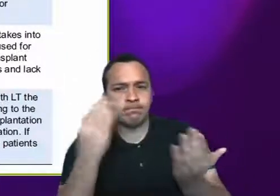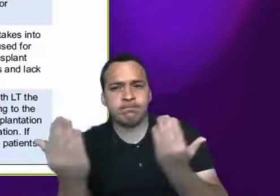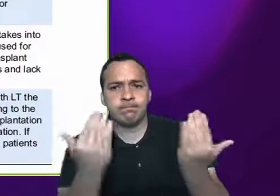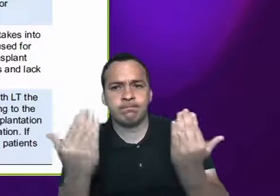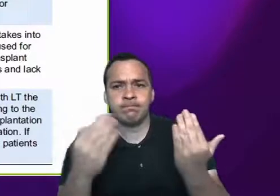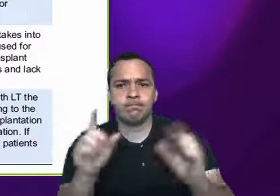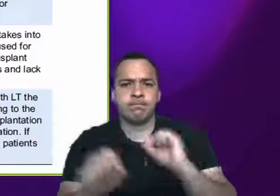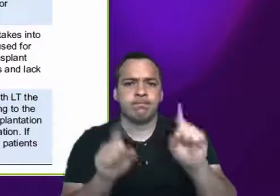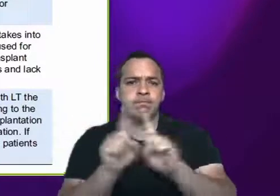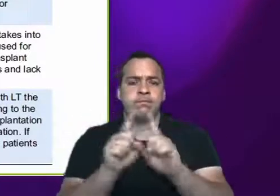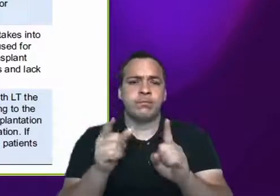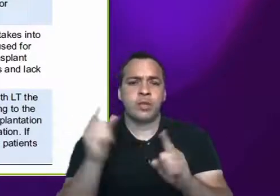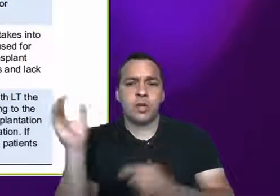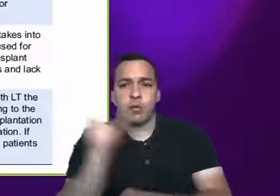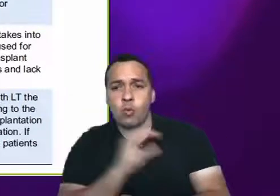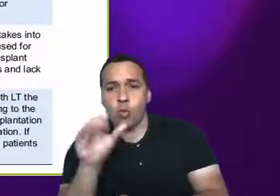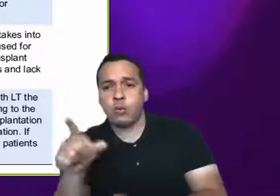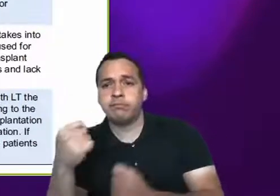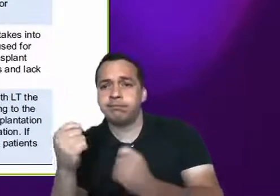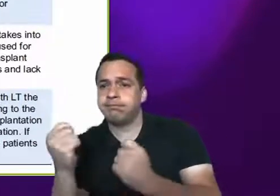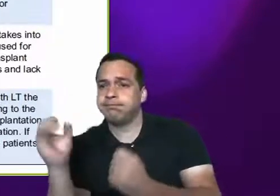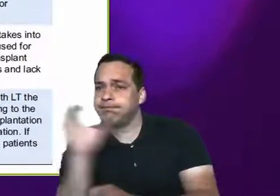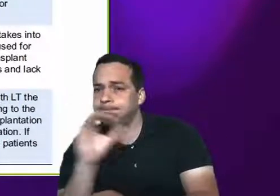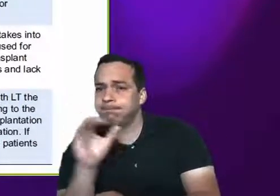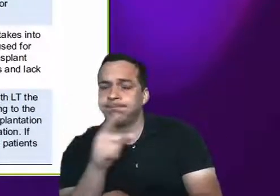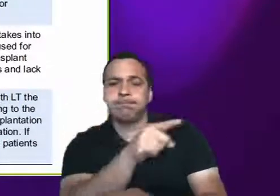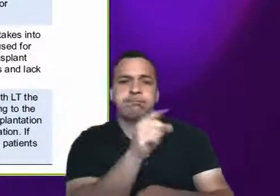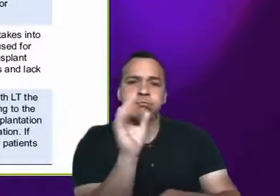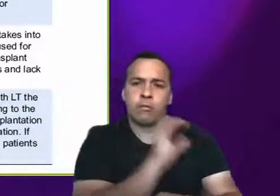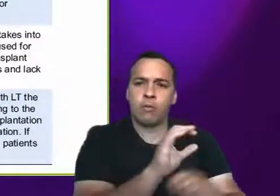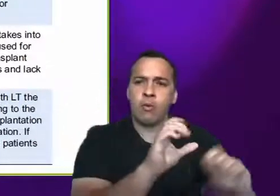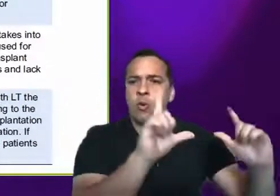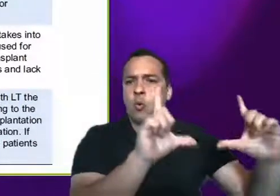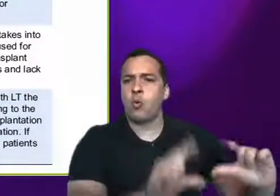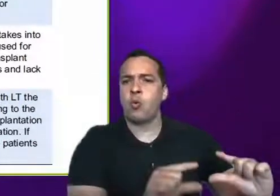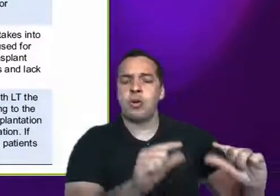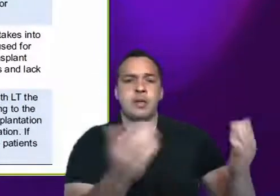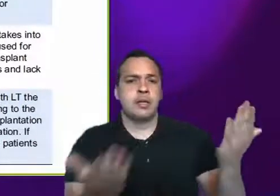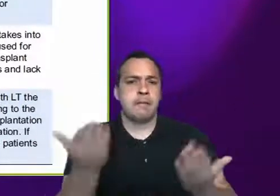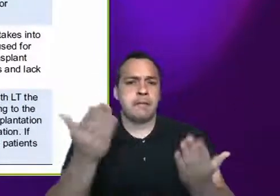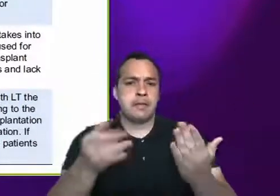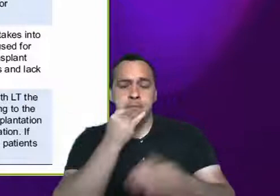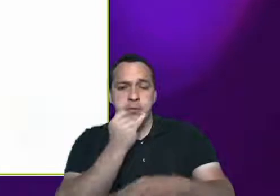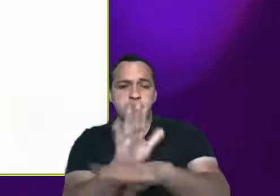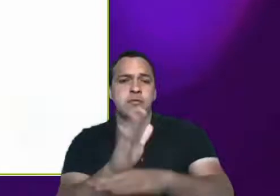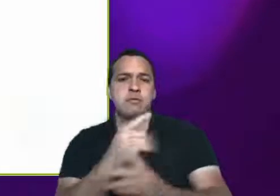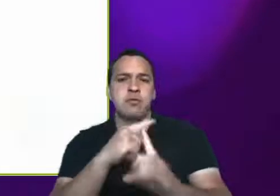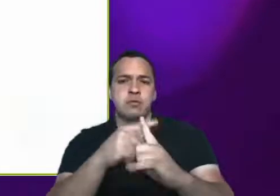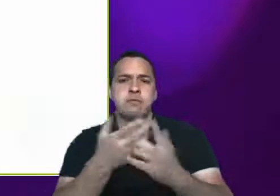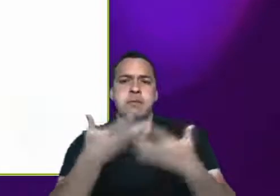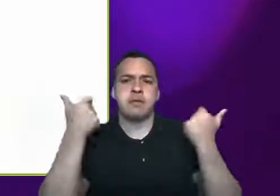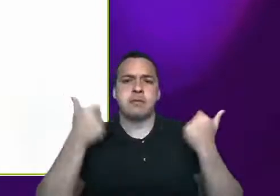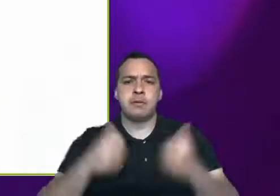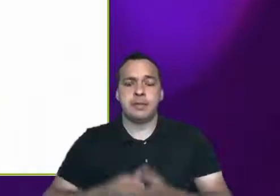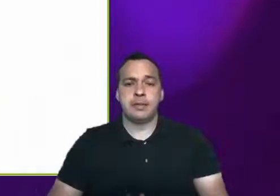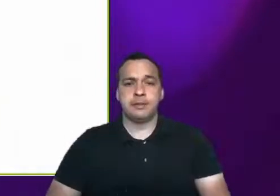temos que levar em consideração sempre o critério de urgência, de utilidade e de benefício que pode ser